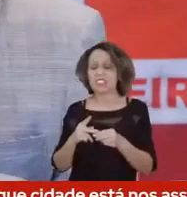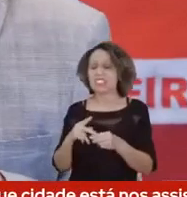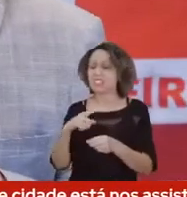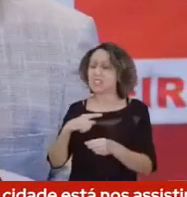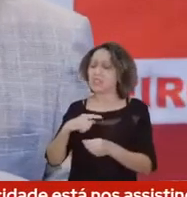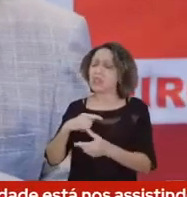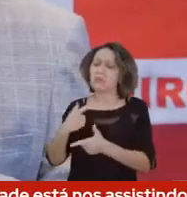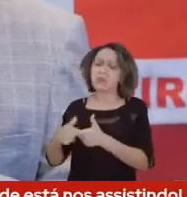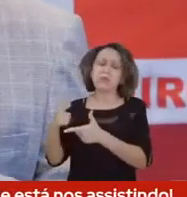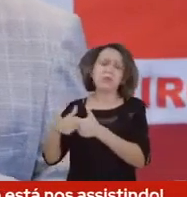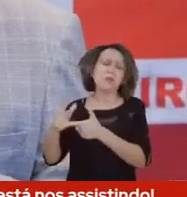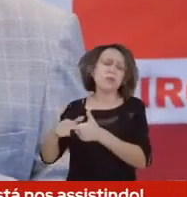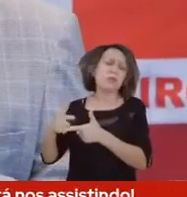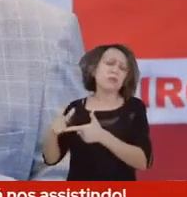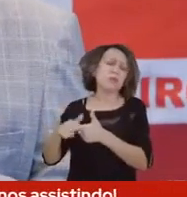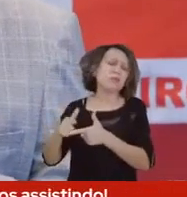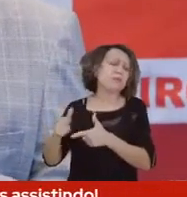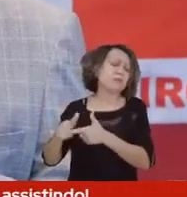povo não sabe.